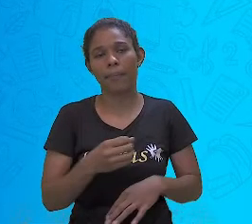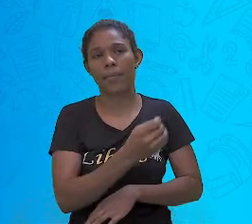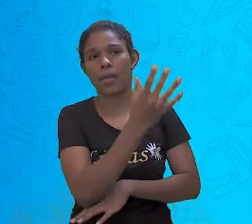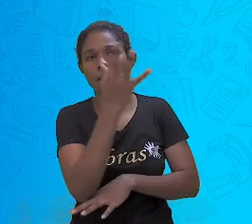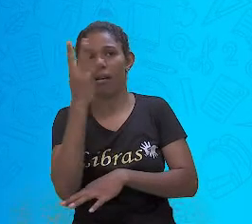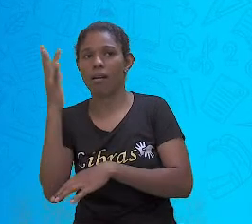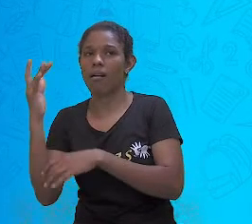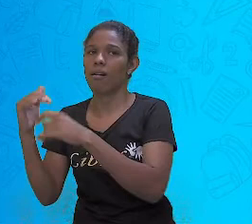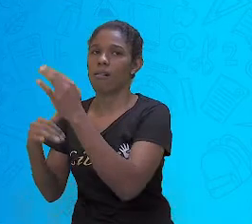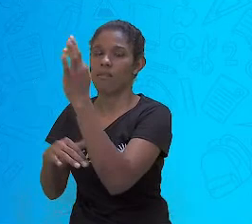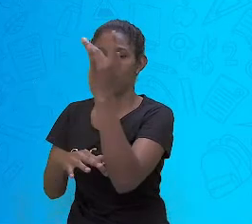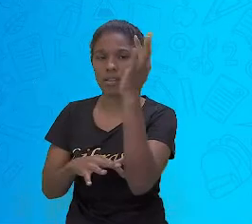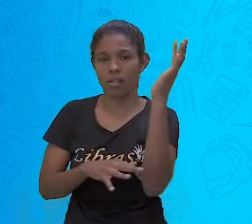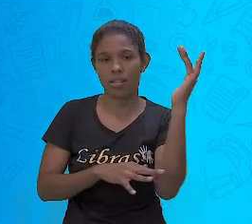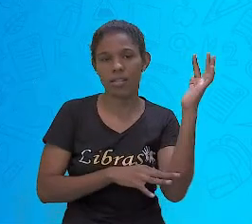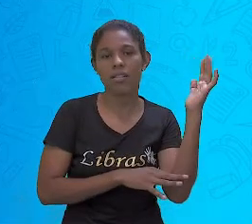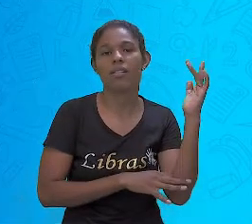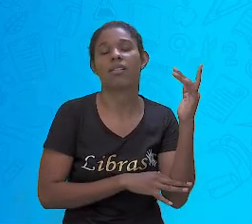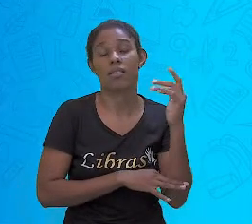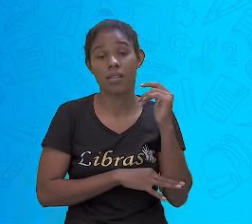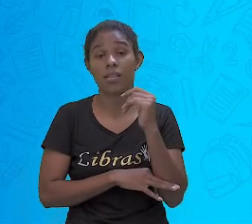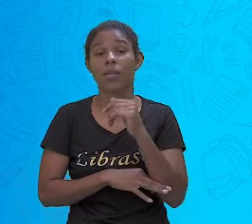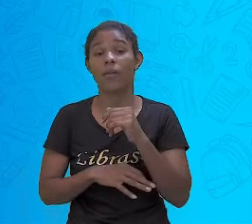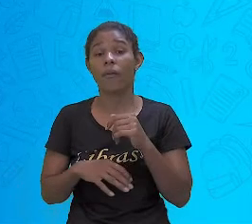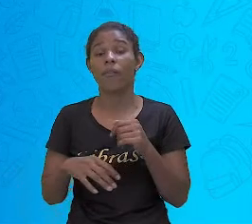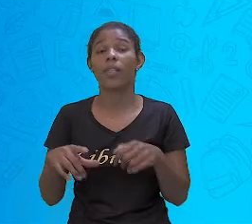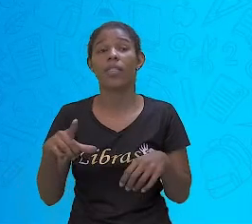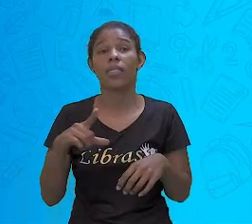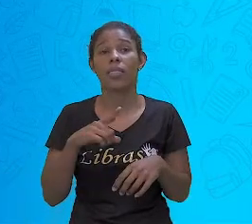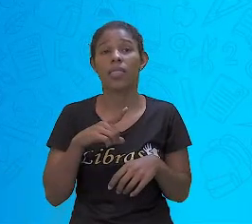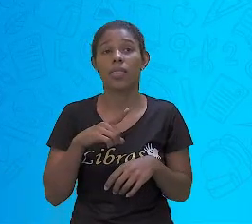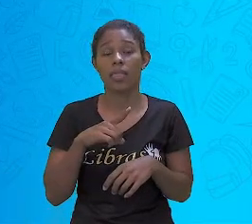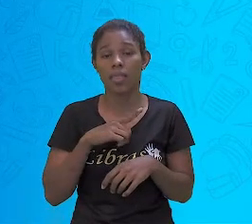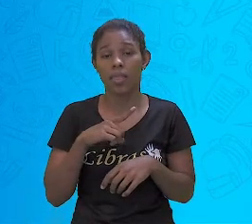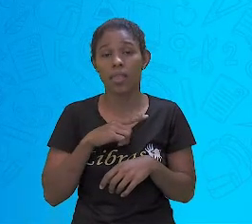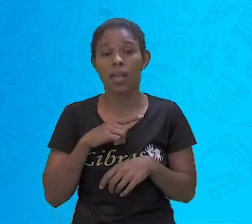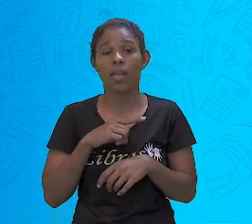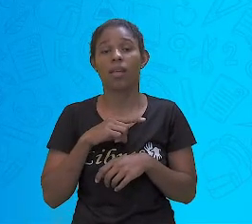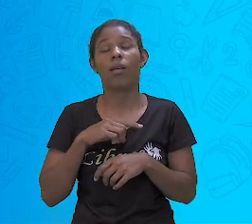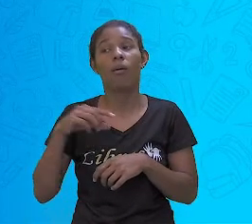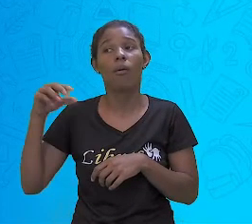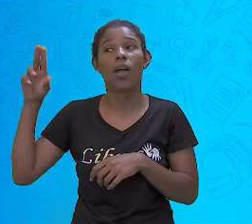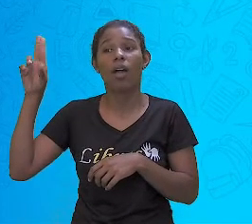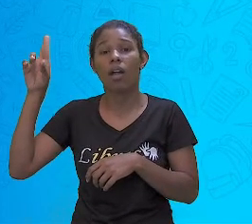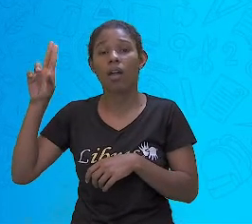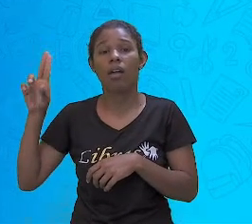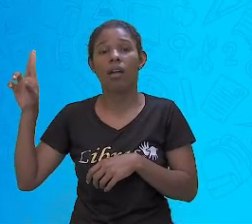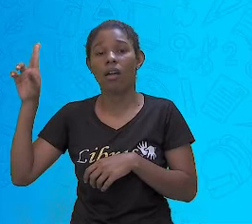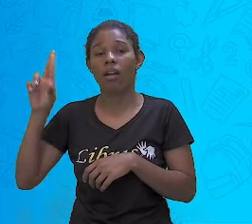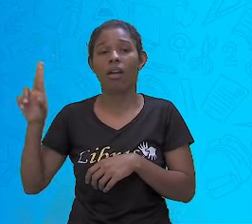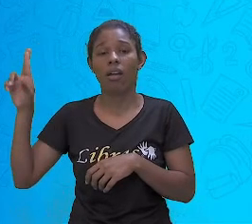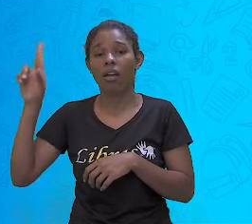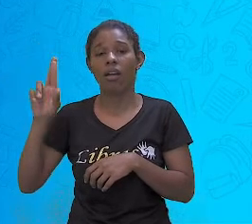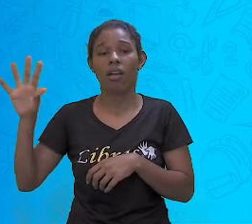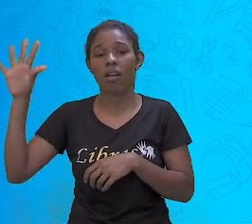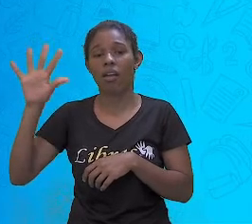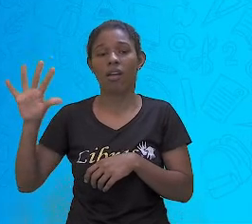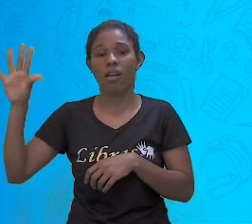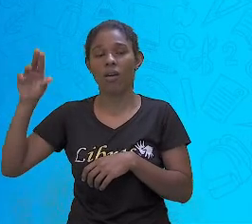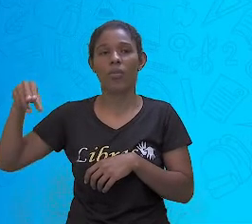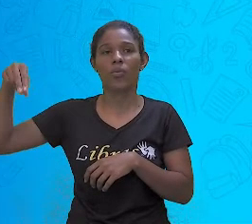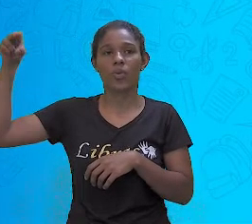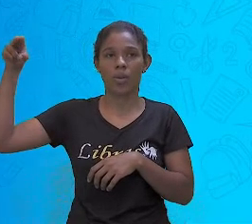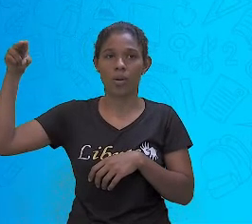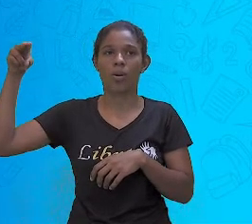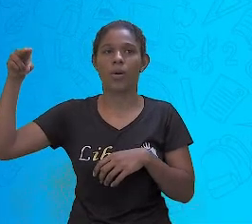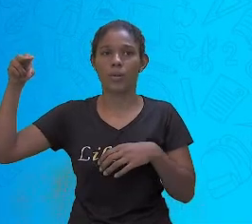42,27% do território nacional. Lá localiza-se a floresta amazônica, a maior floresta tropical do mundo. Isso